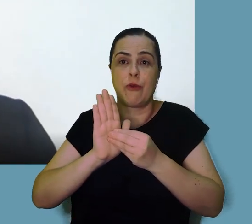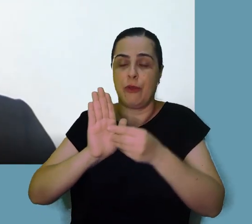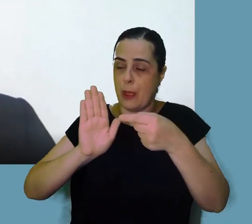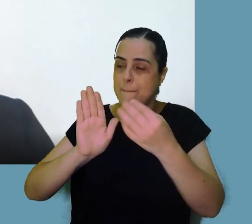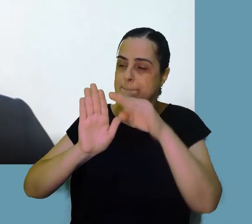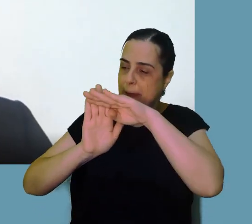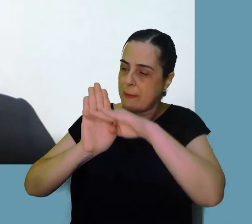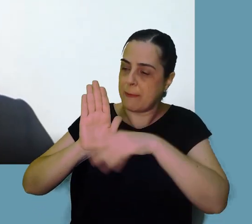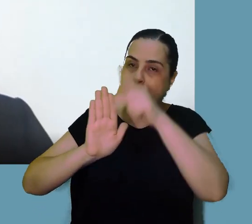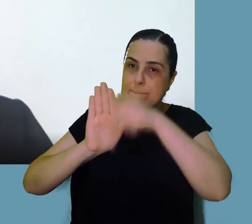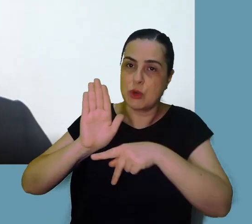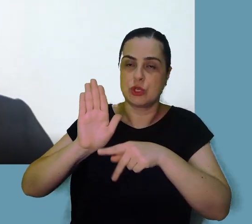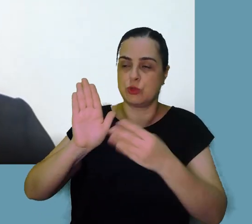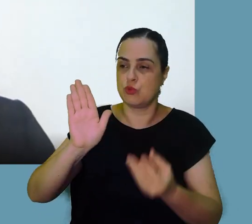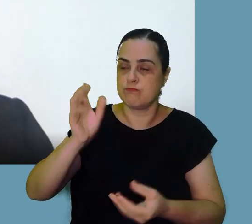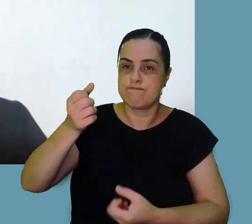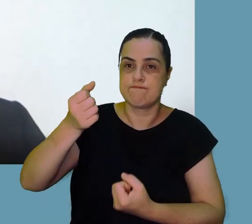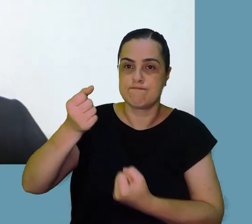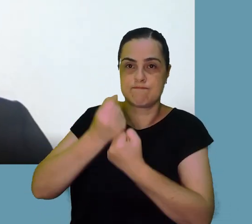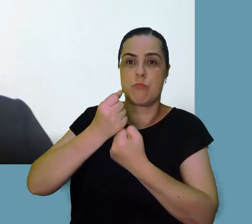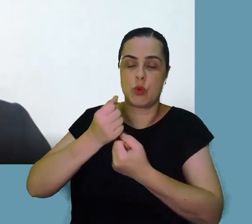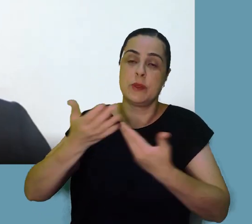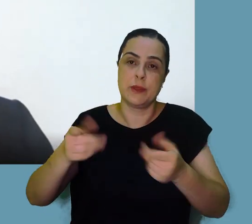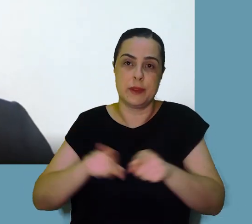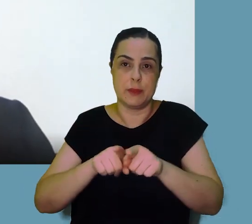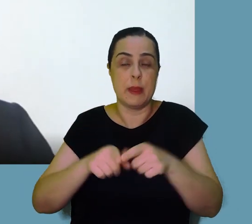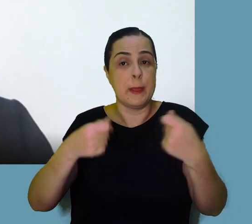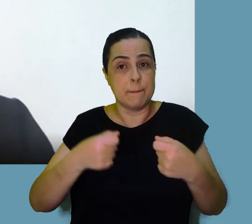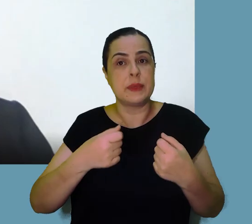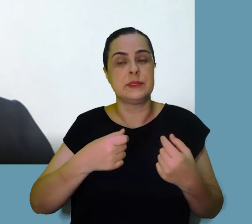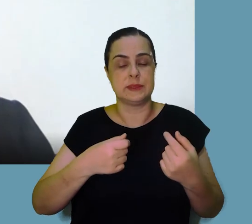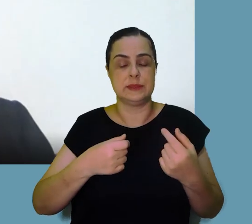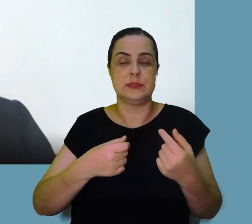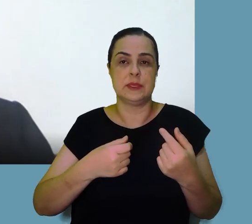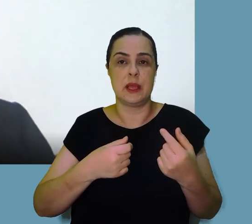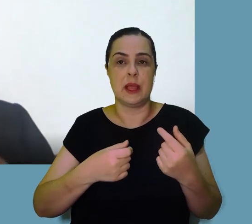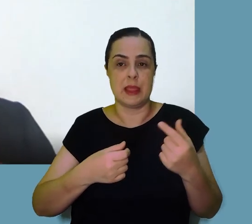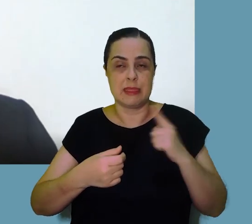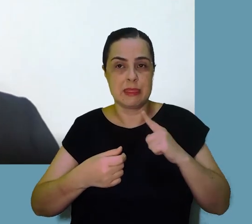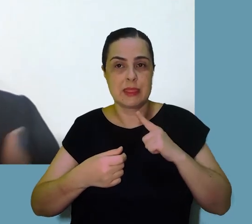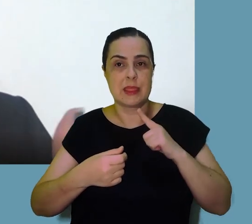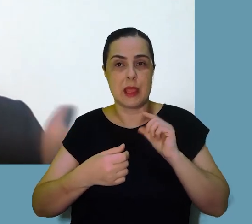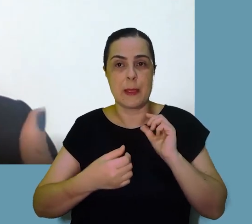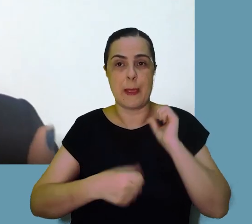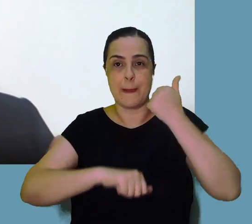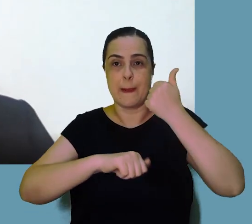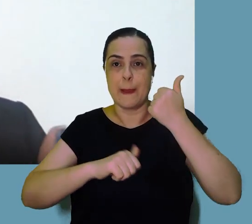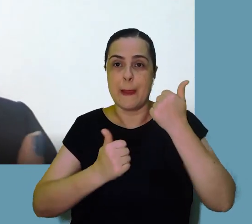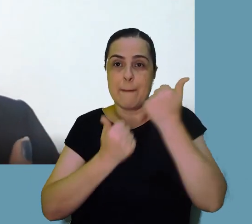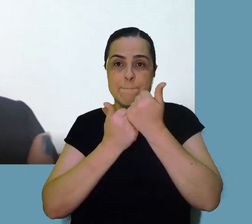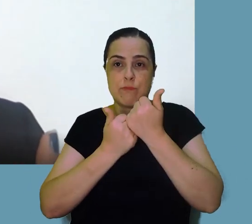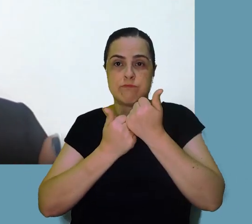tocando, predominantemente também escolhendo e se responsabilizando pela população que a gente coloca dentro desses projetos, não só